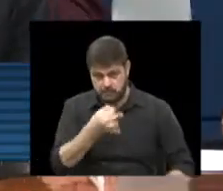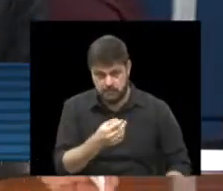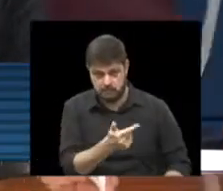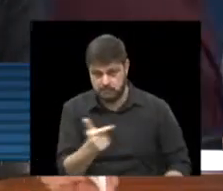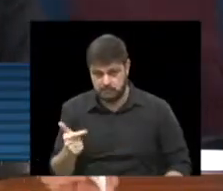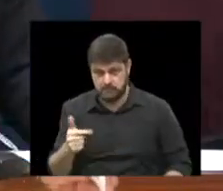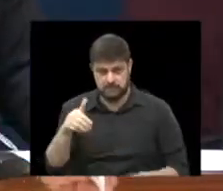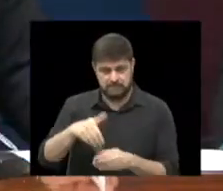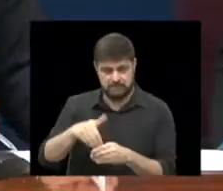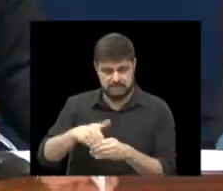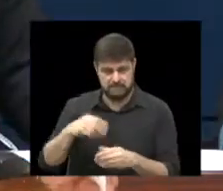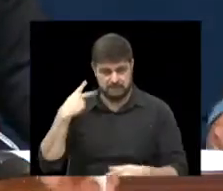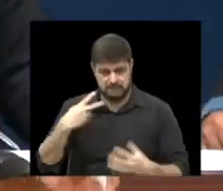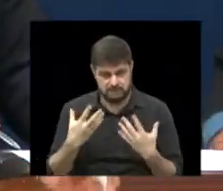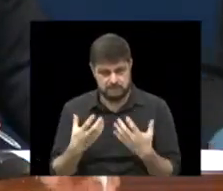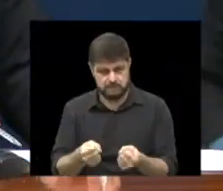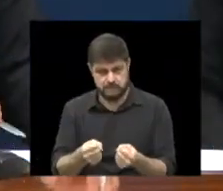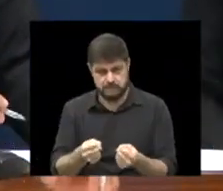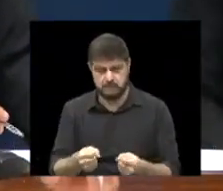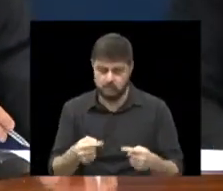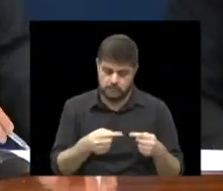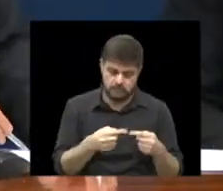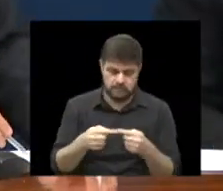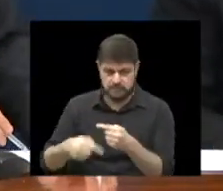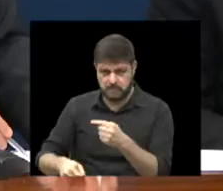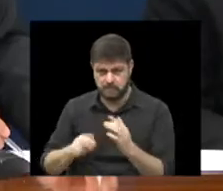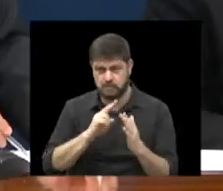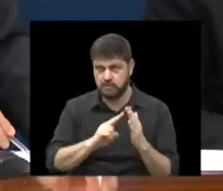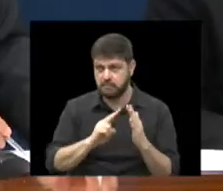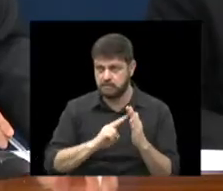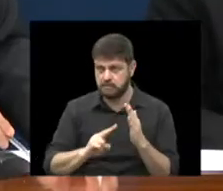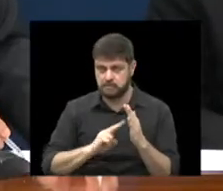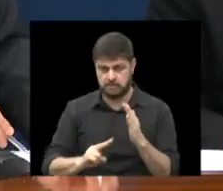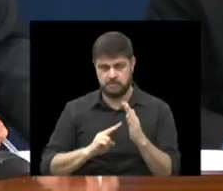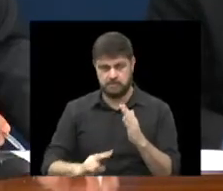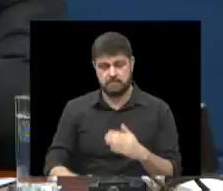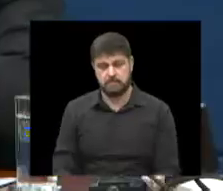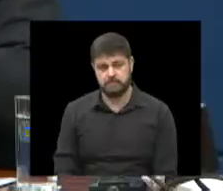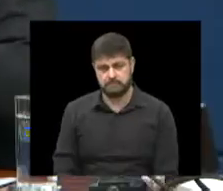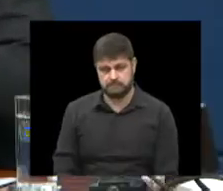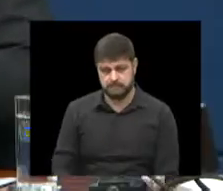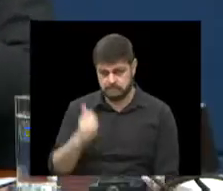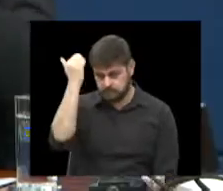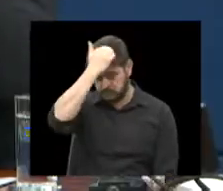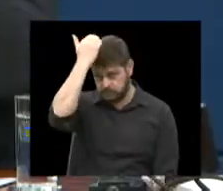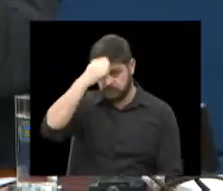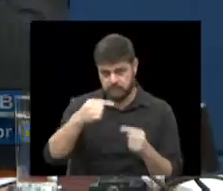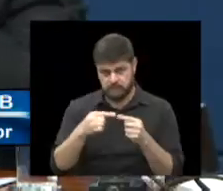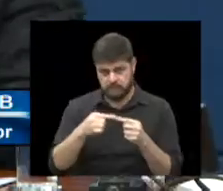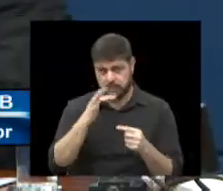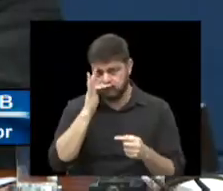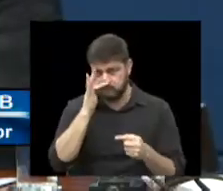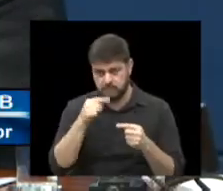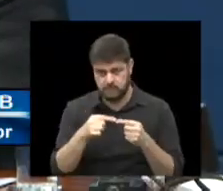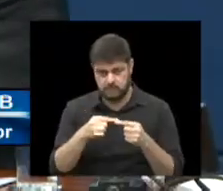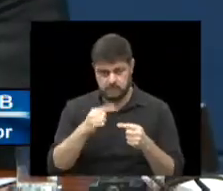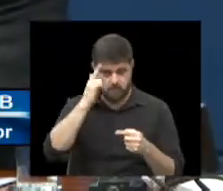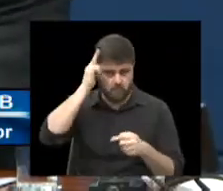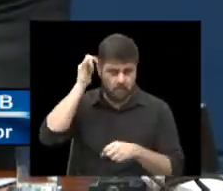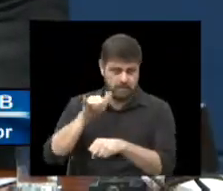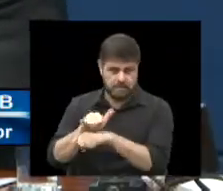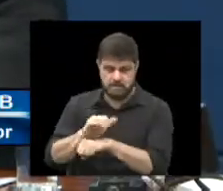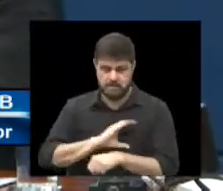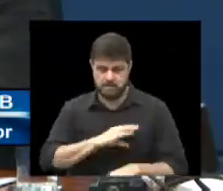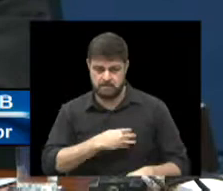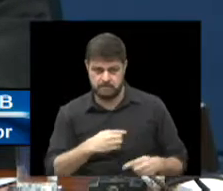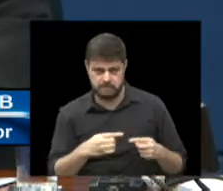discutir, votação. Vereadores favoráveis dirão sim, contrários dirão não, chamada de votação. Ailton da Farmácia, sim. Flores, sim. Aurélio Cláudio ausente. Campos